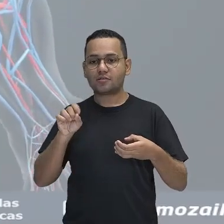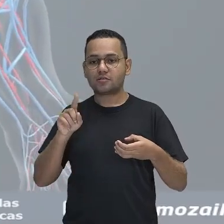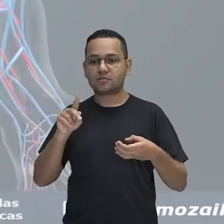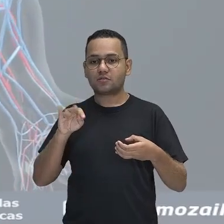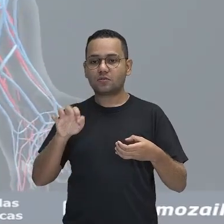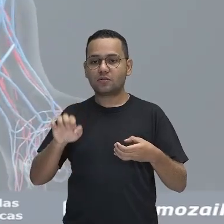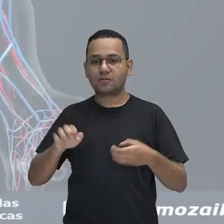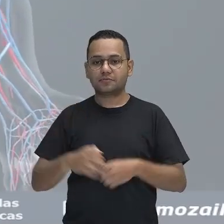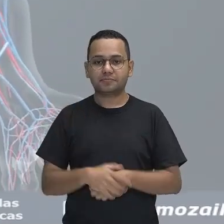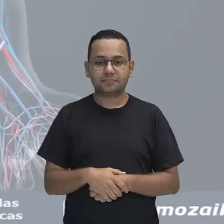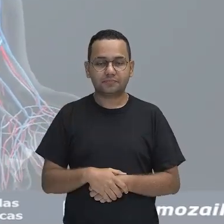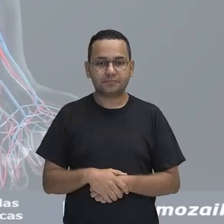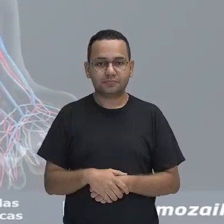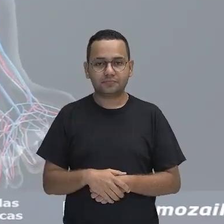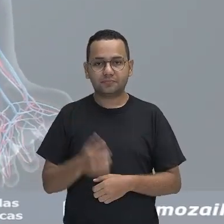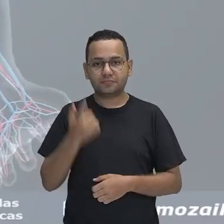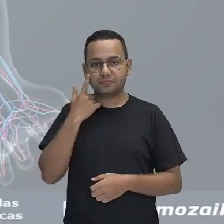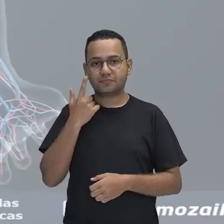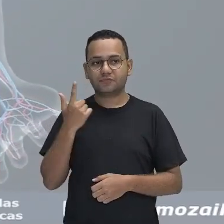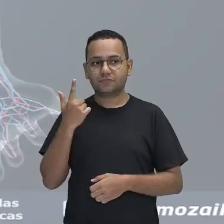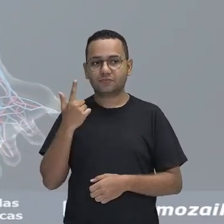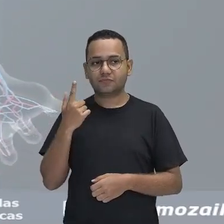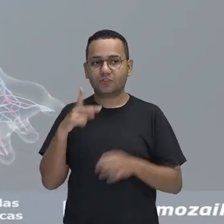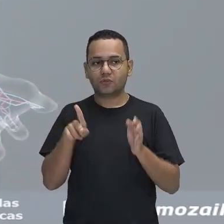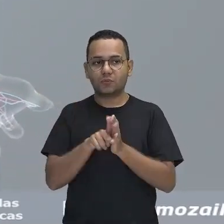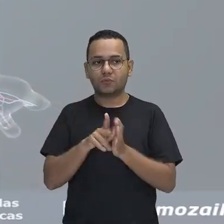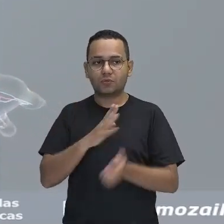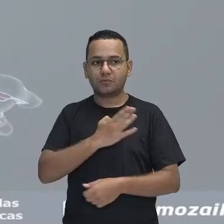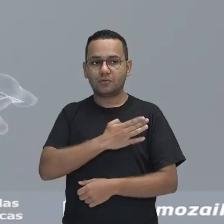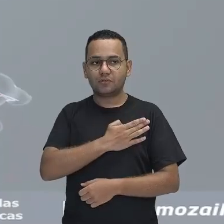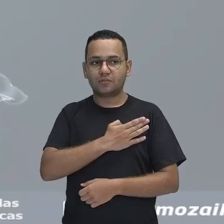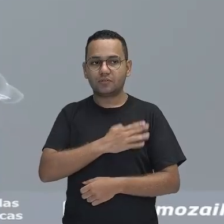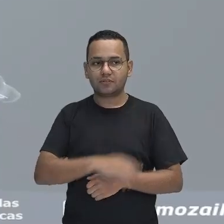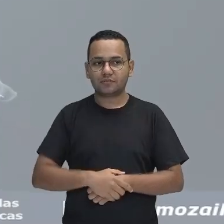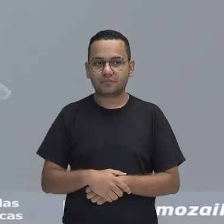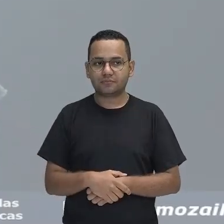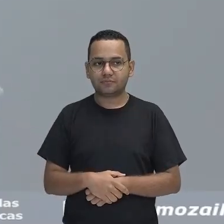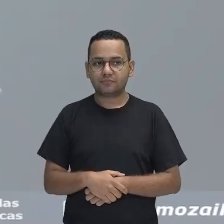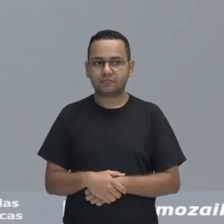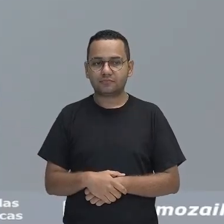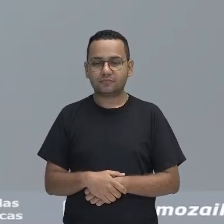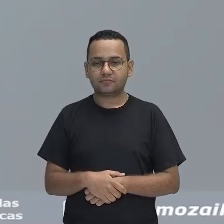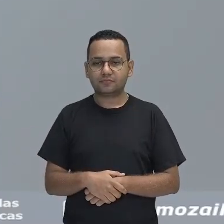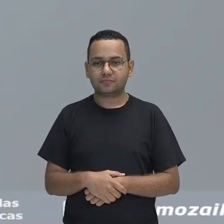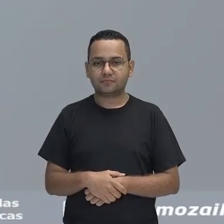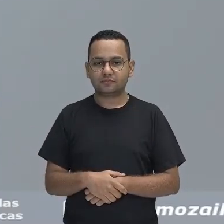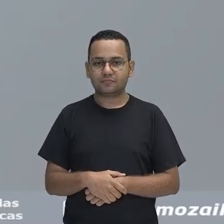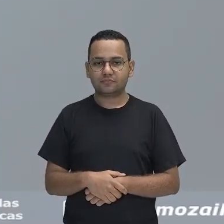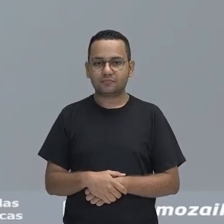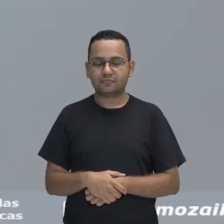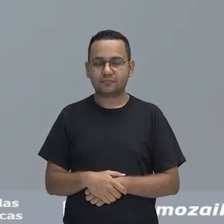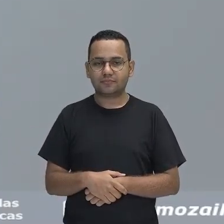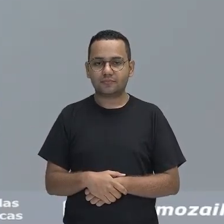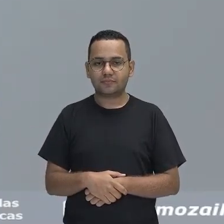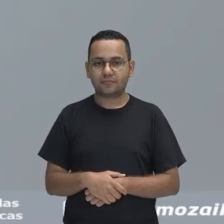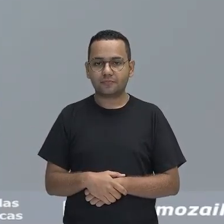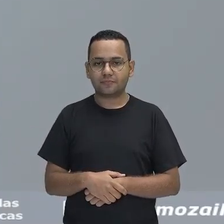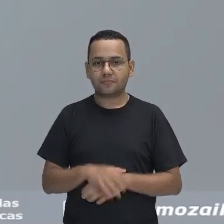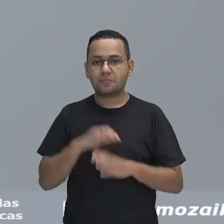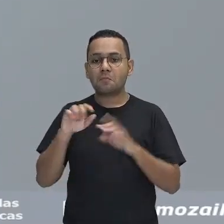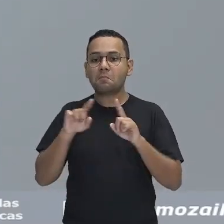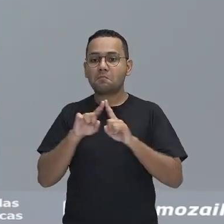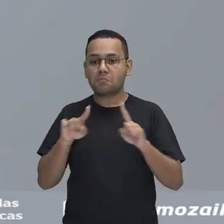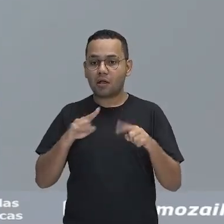Representação, né, do nosso coração, foi o que nós acabamos de ver. Então, o nosso coração, ele é dividido